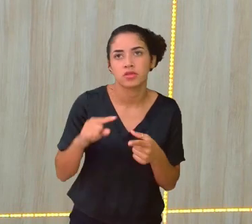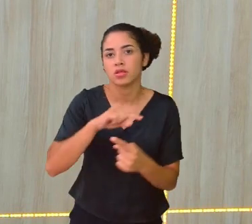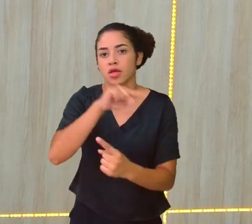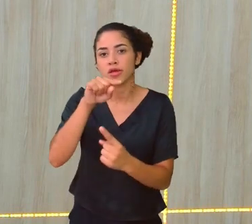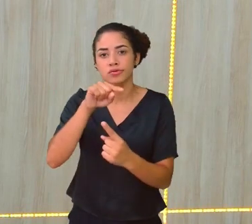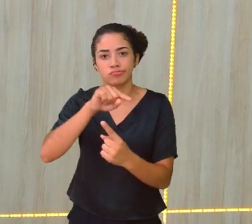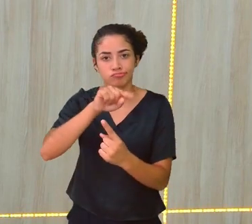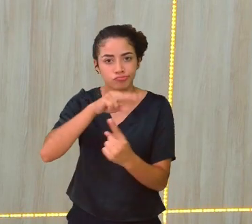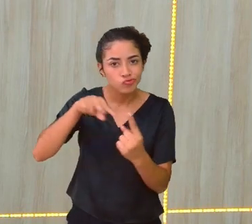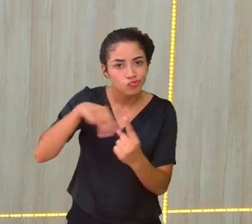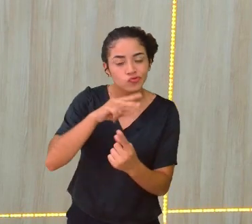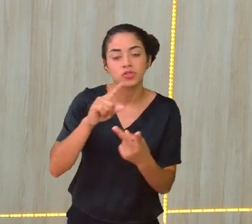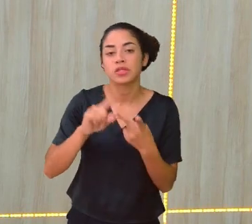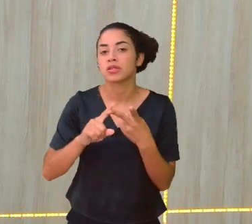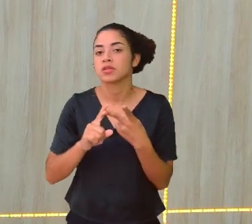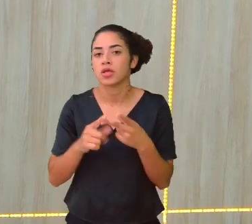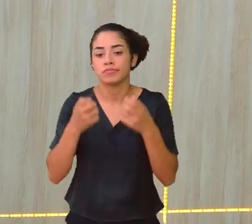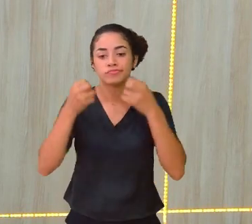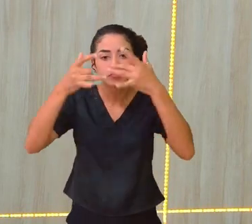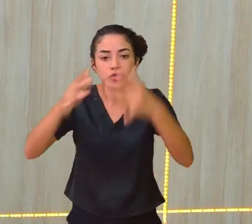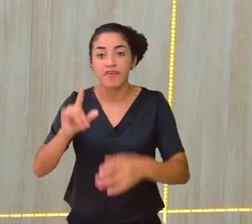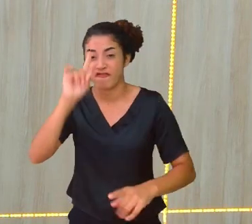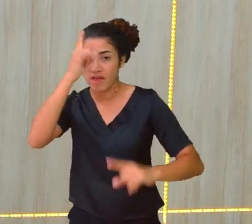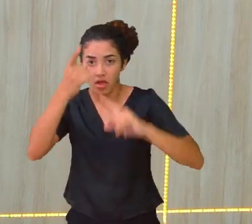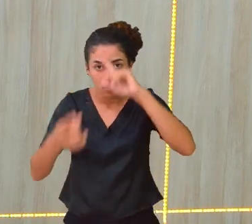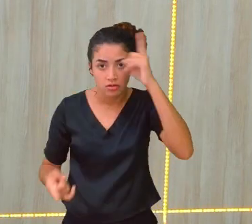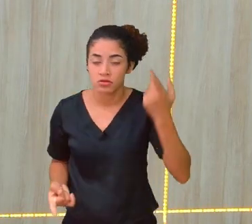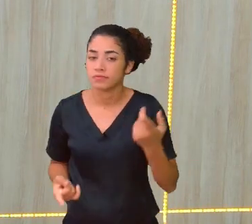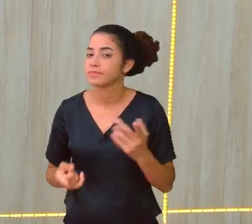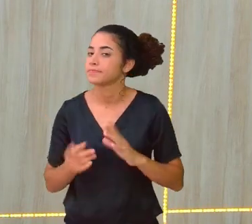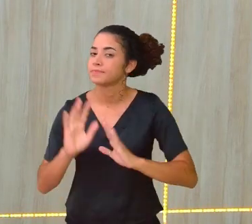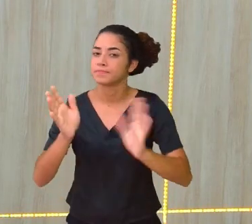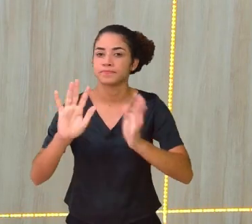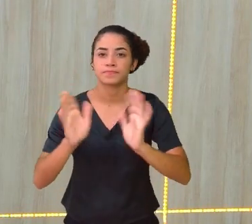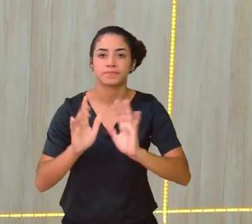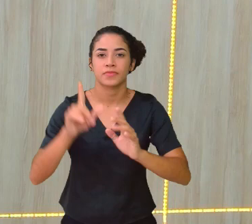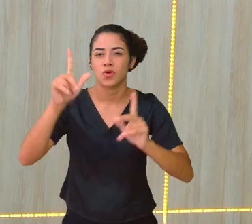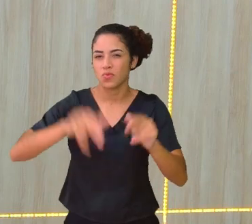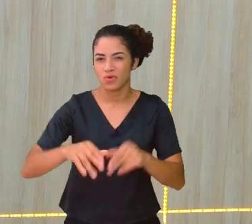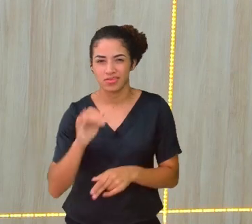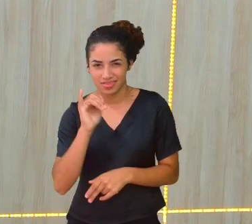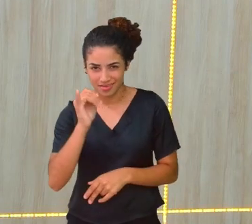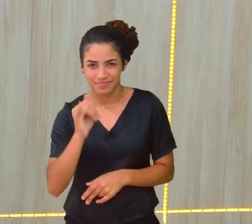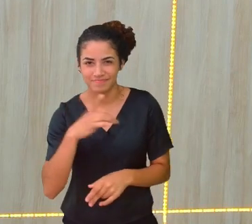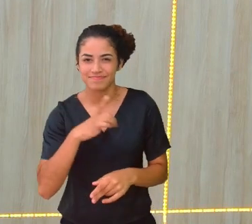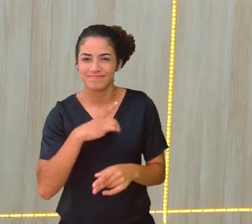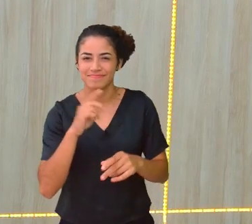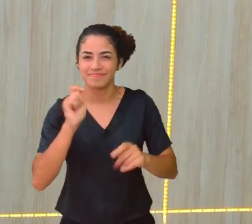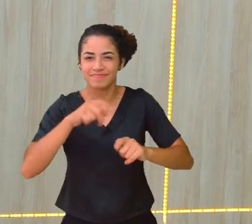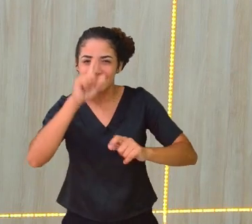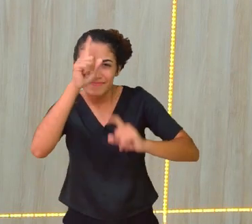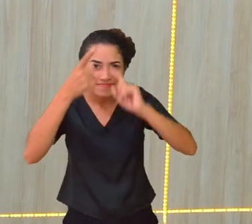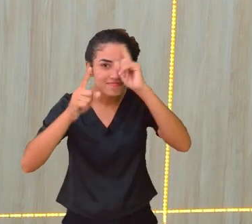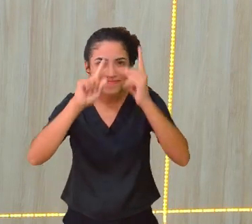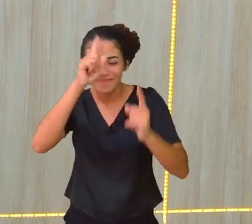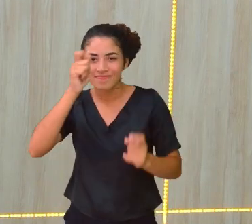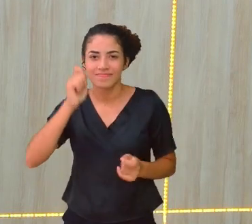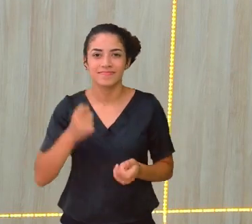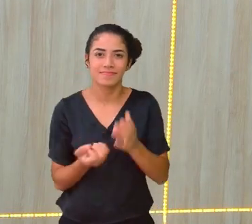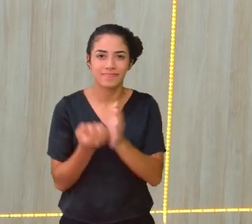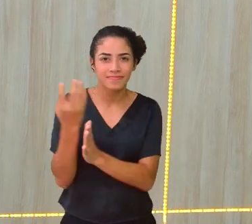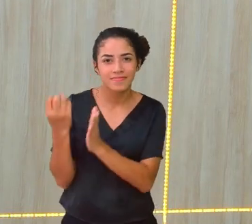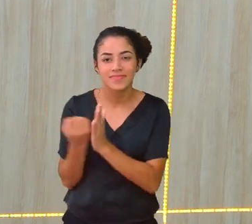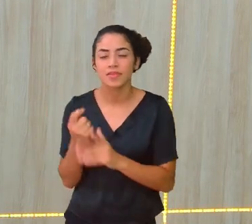estou argumentando, eu não estou inventando, né, como é o caso da narração, que tem essa criação. Eu estou